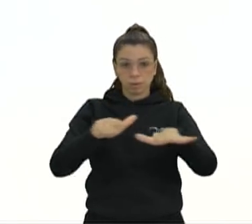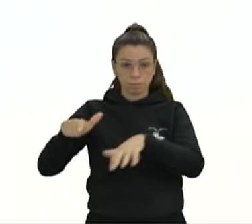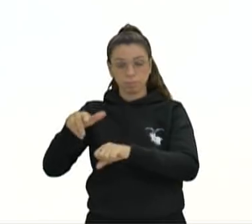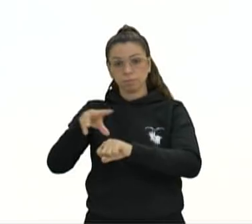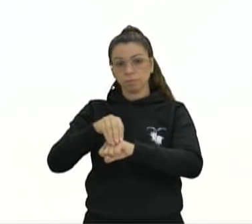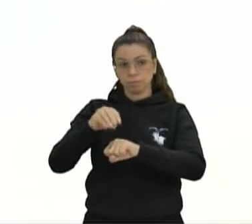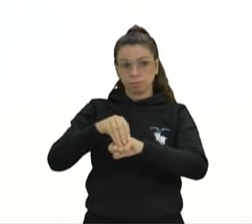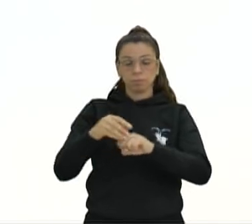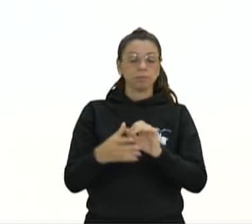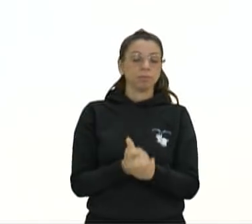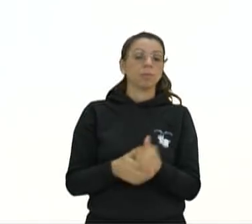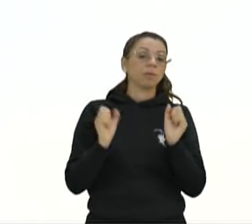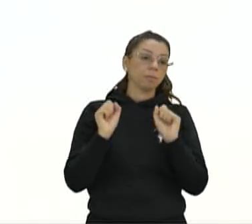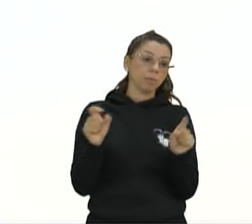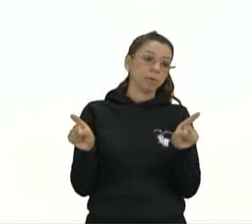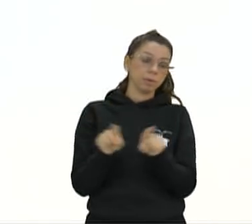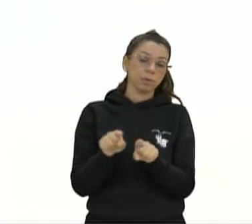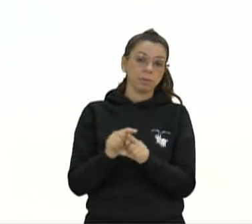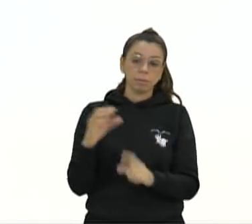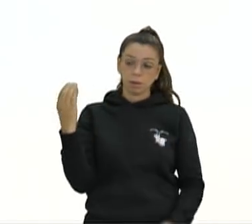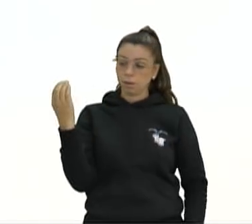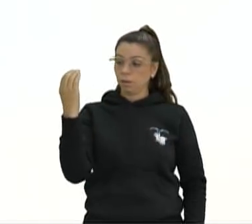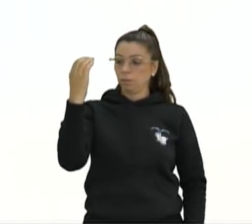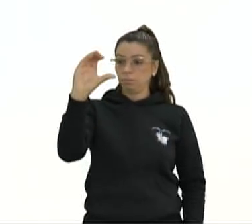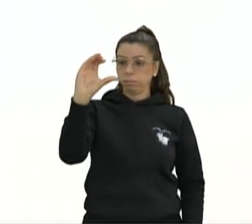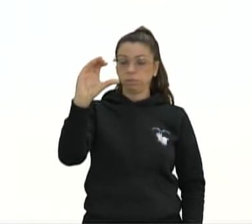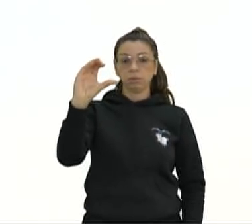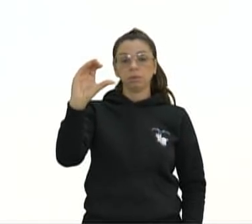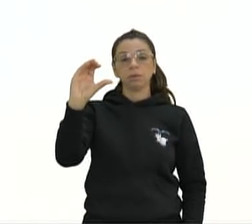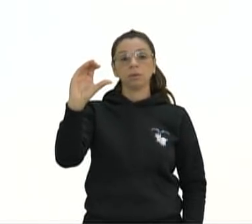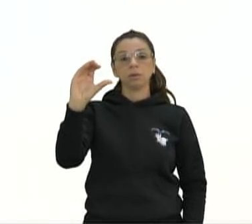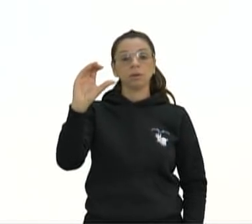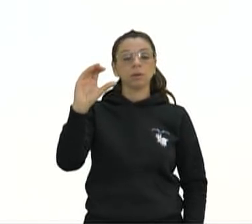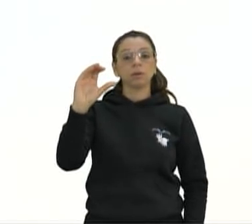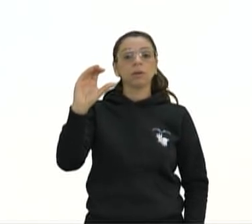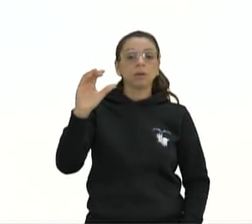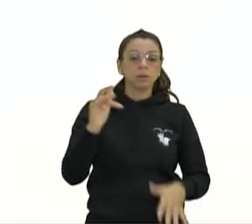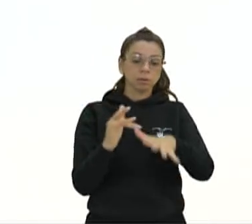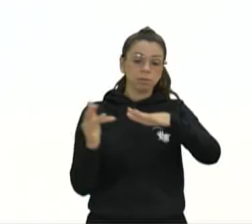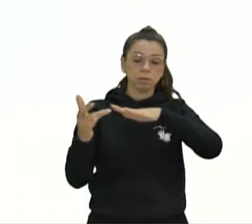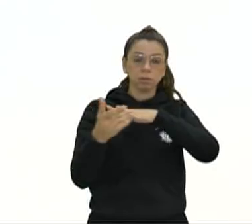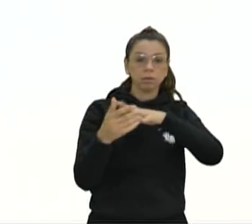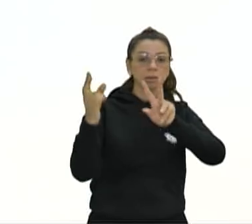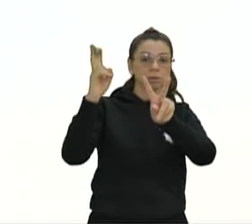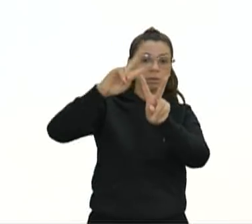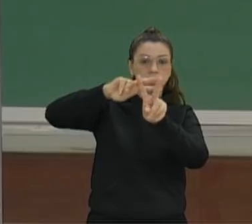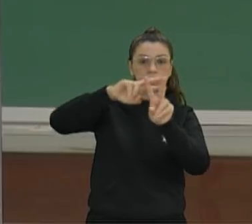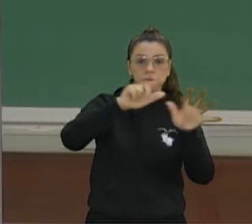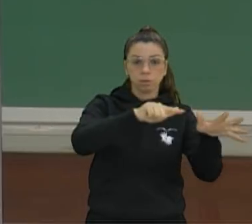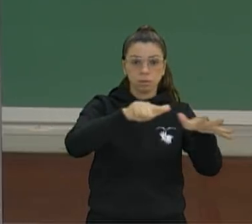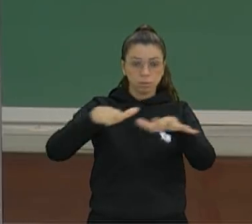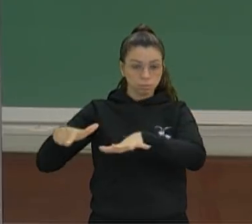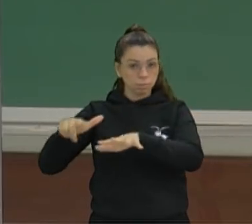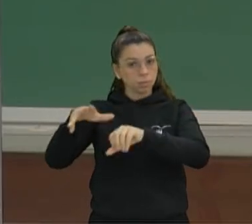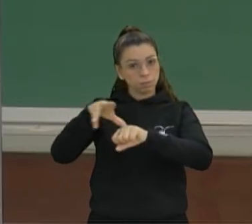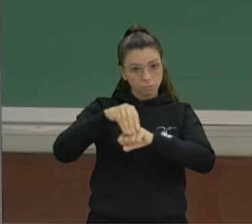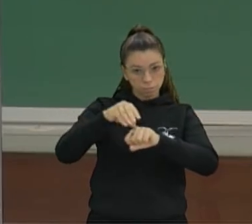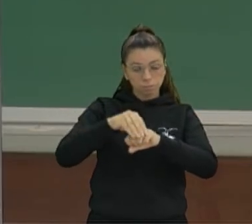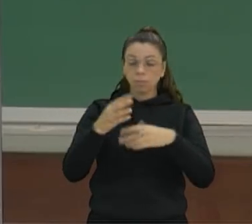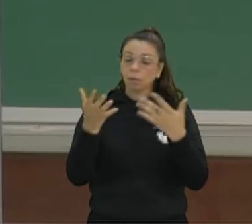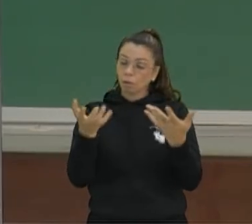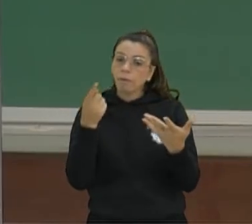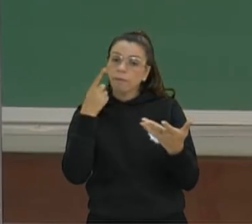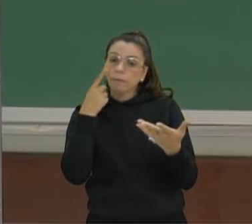Conhecimento. E você vai poder postar as suas atividades usando essa hashtag aqui, Semana do Conhecimento. A gente quer ver o que